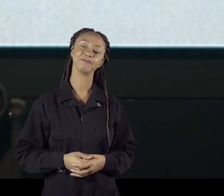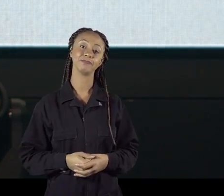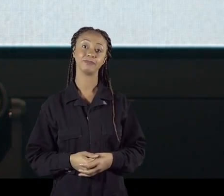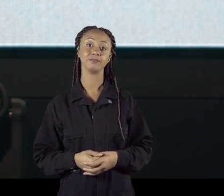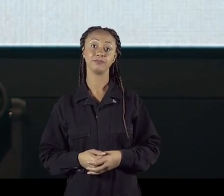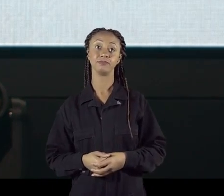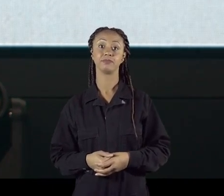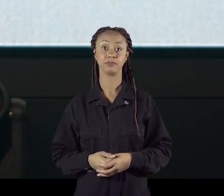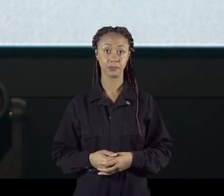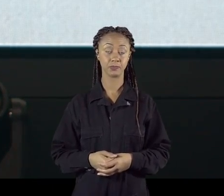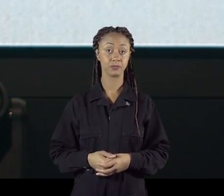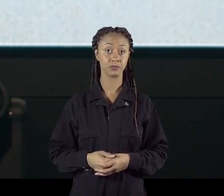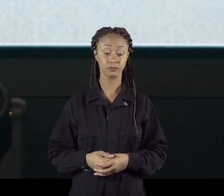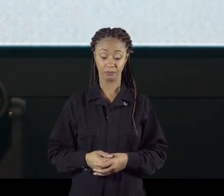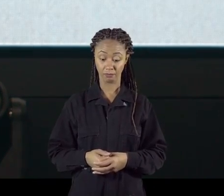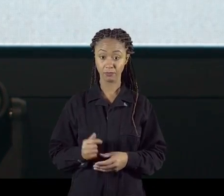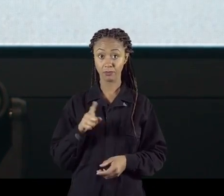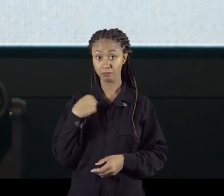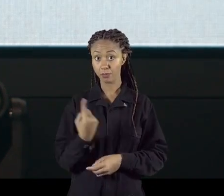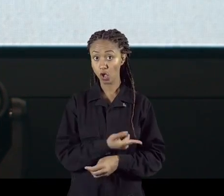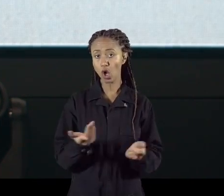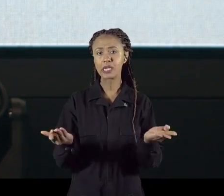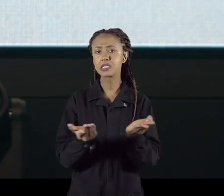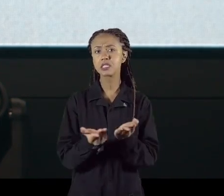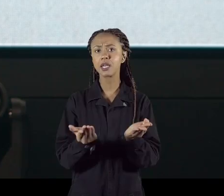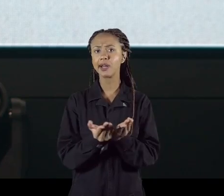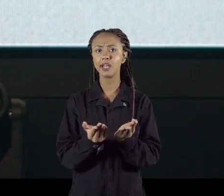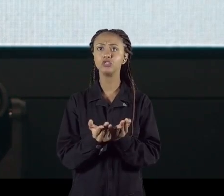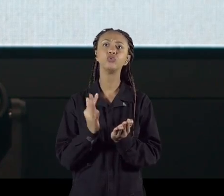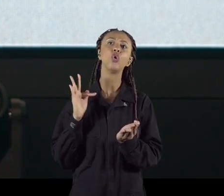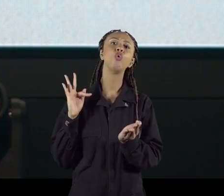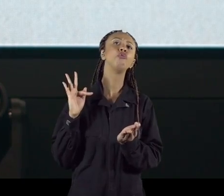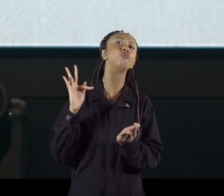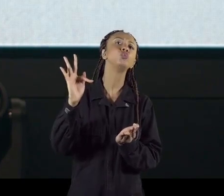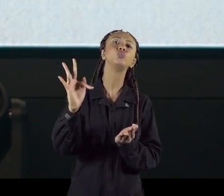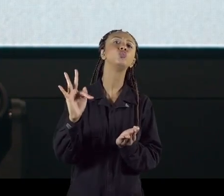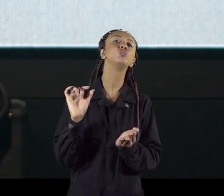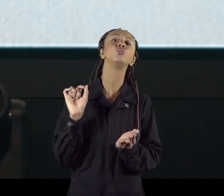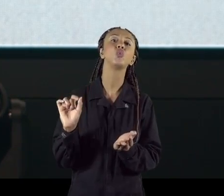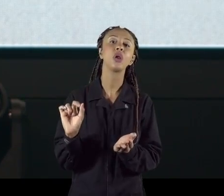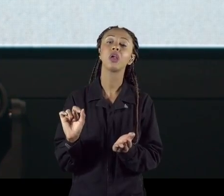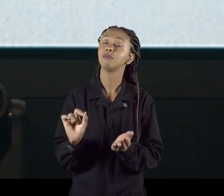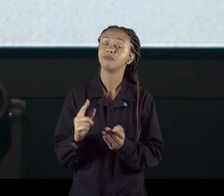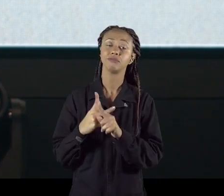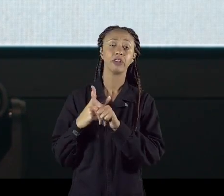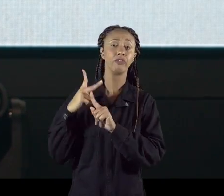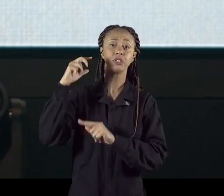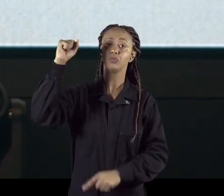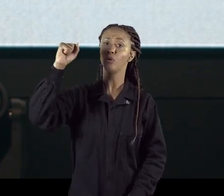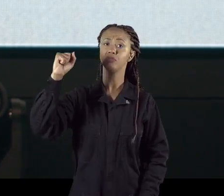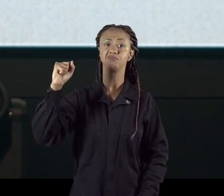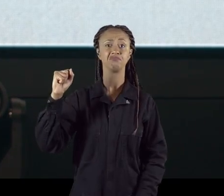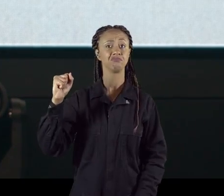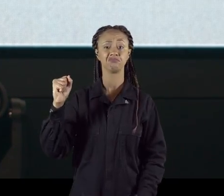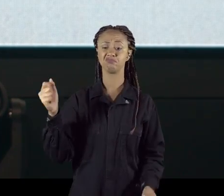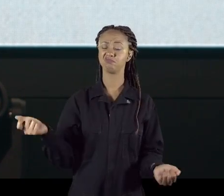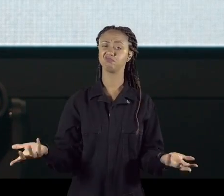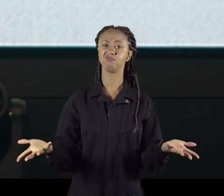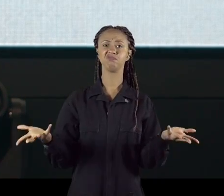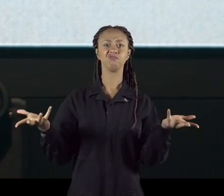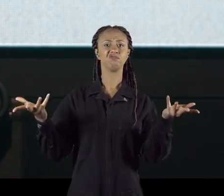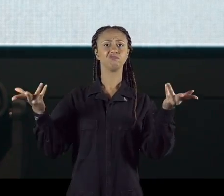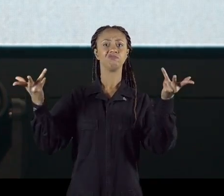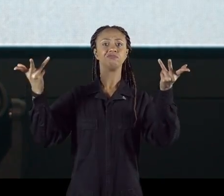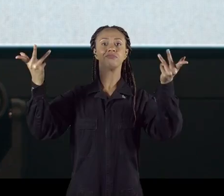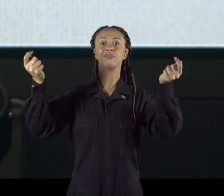e o destino da igreja e é um destino de ser mais do que vencedora é ser gloriosa